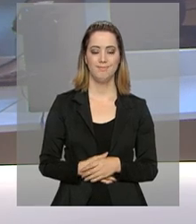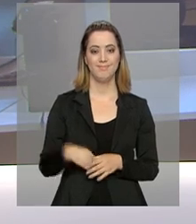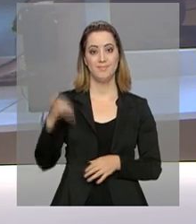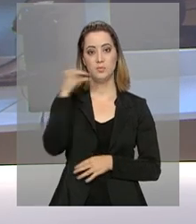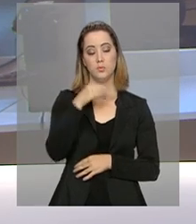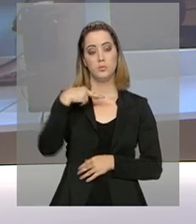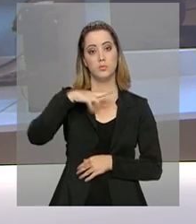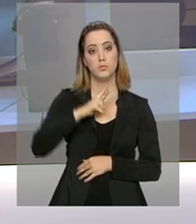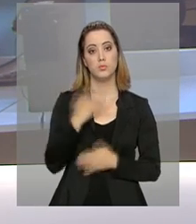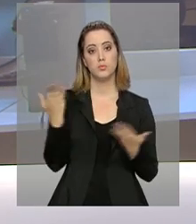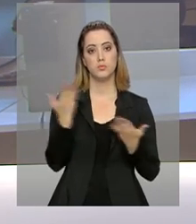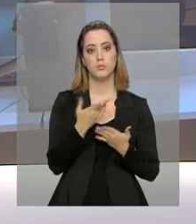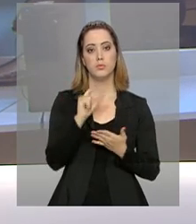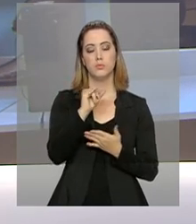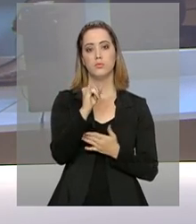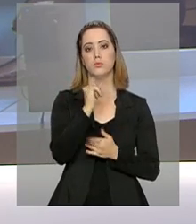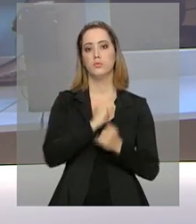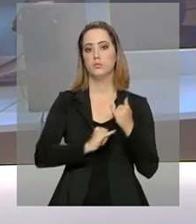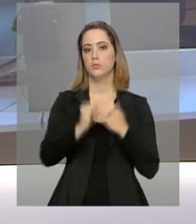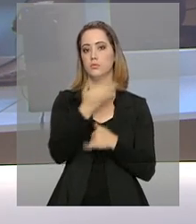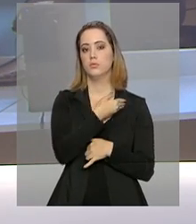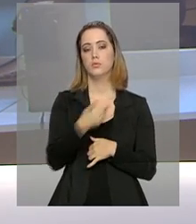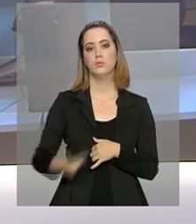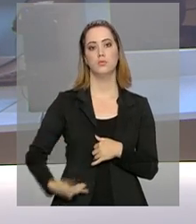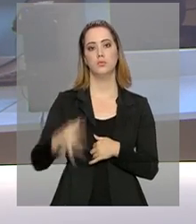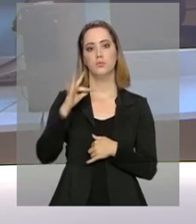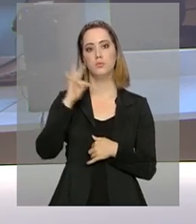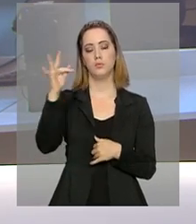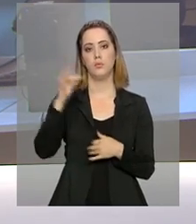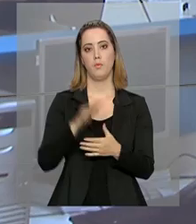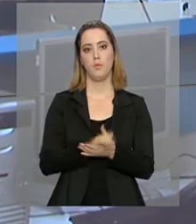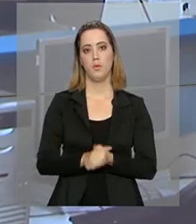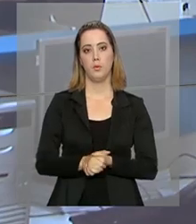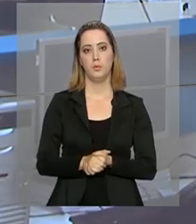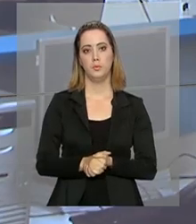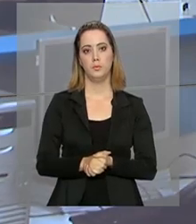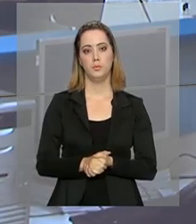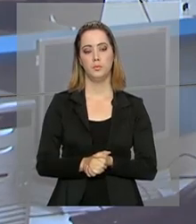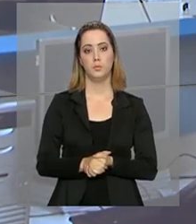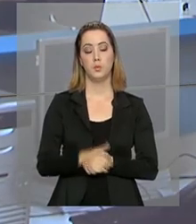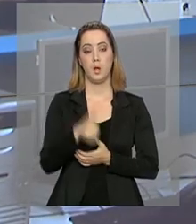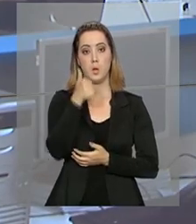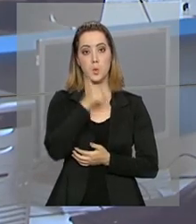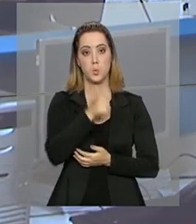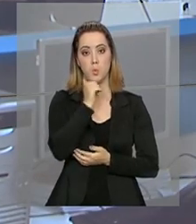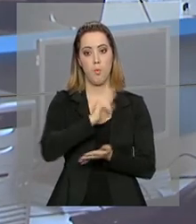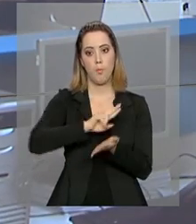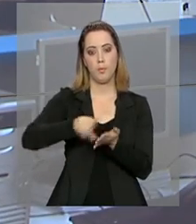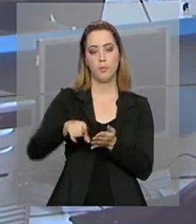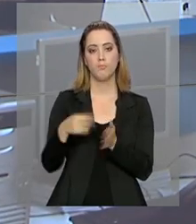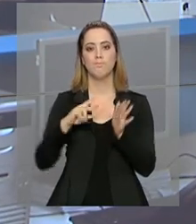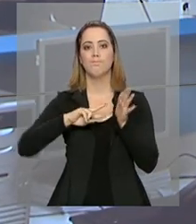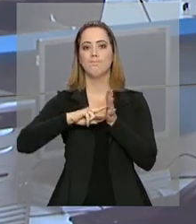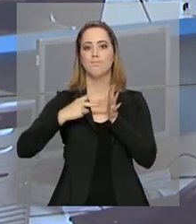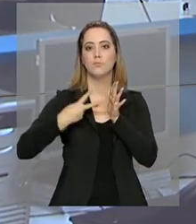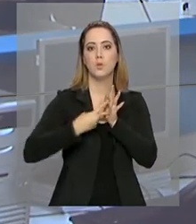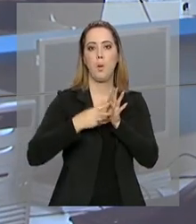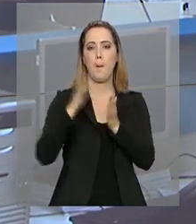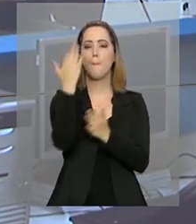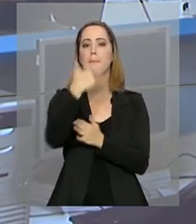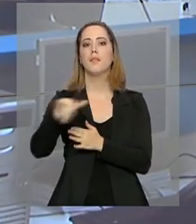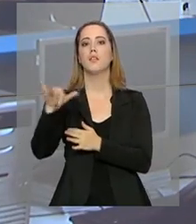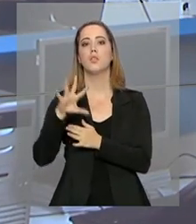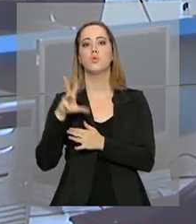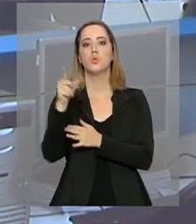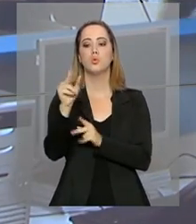Olá o repórter NBR está de volta com as notícias do governo federal as mulheres representam quase metade de toda a